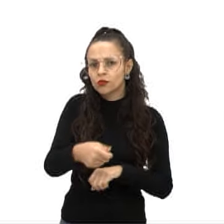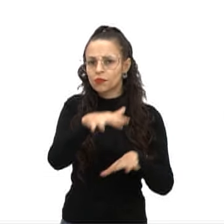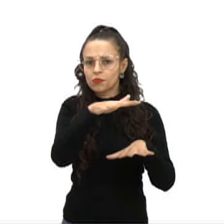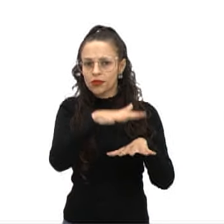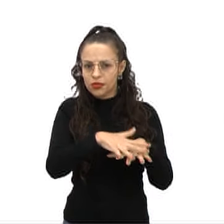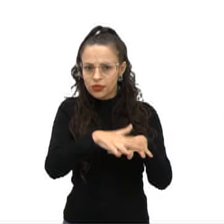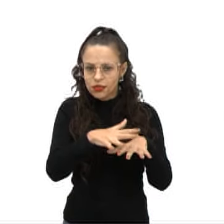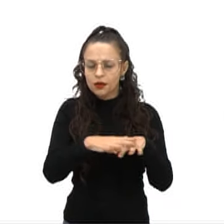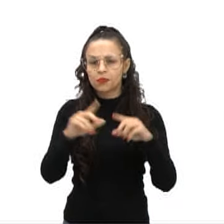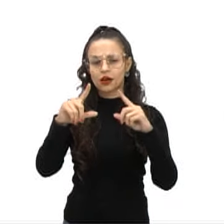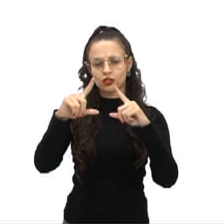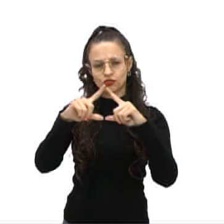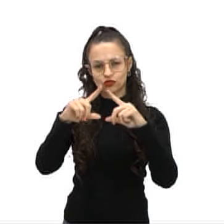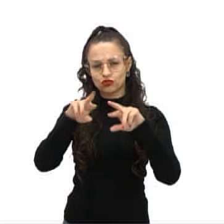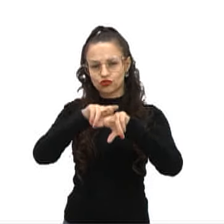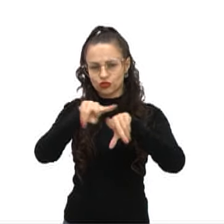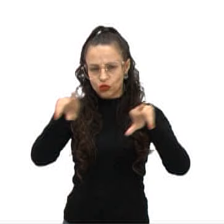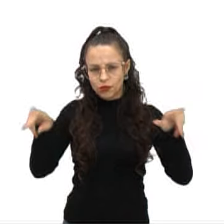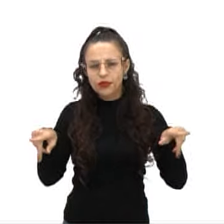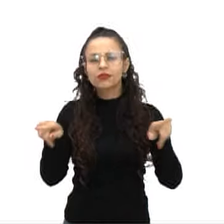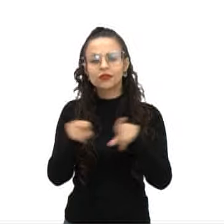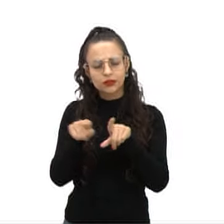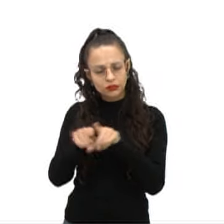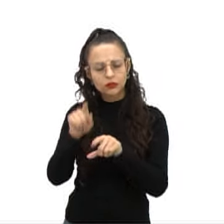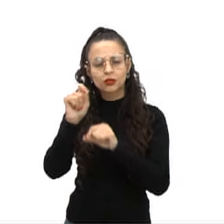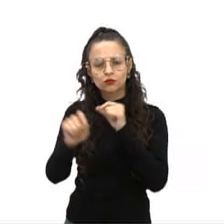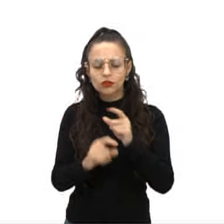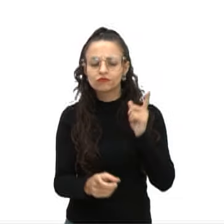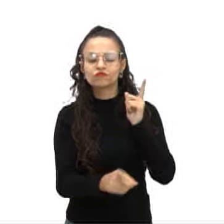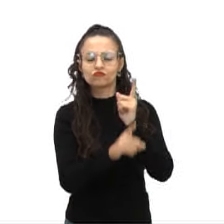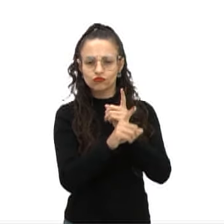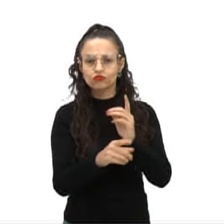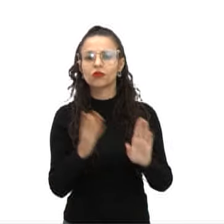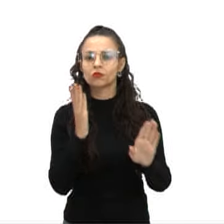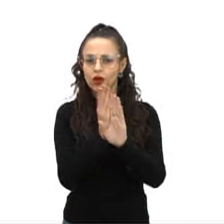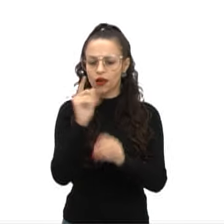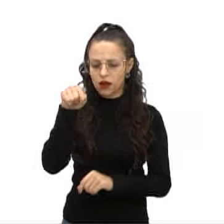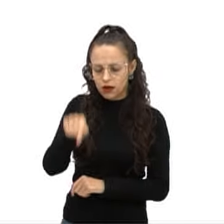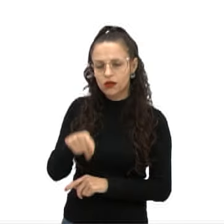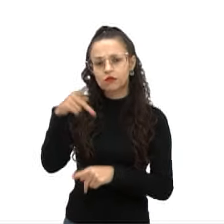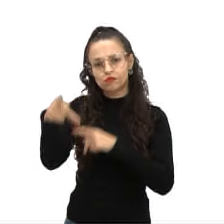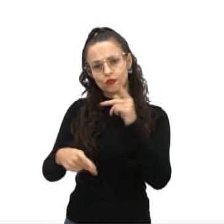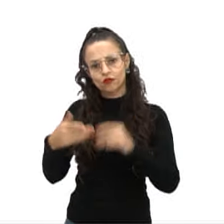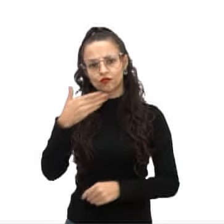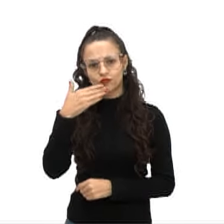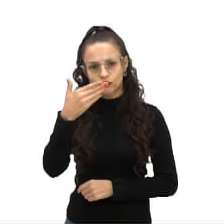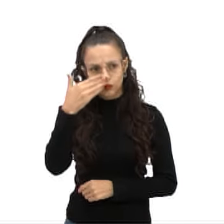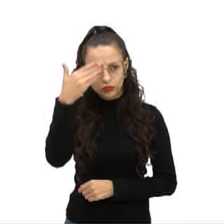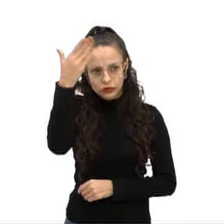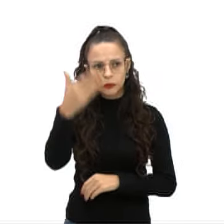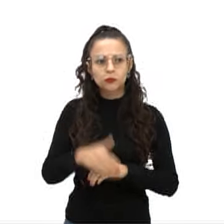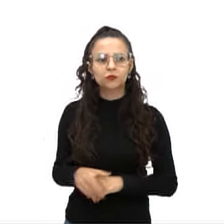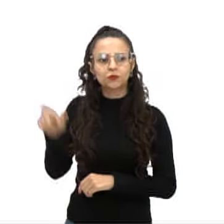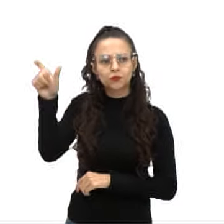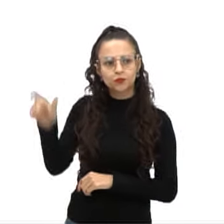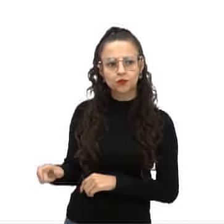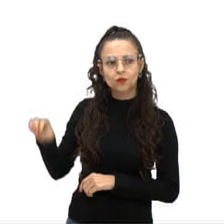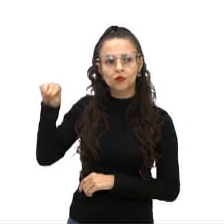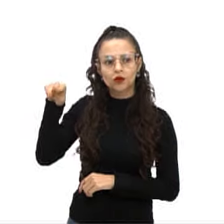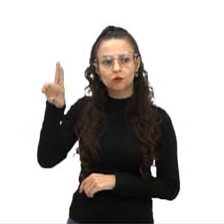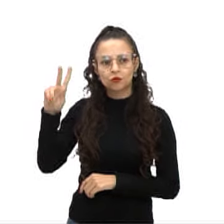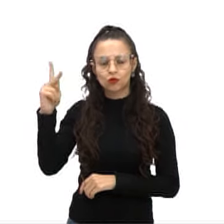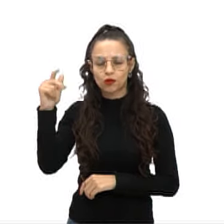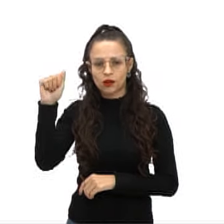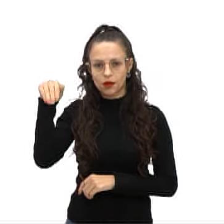também, geometria e álgebra, foram descobertos intelectualmente por muçulmanos. Muhammad bin Hamad é